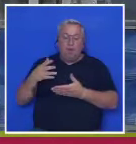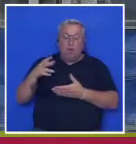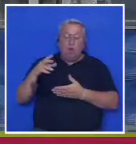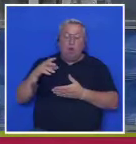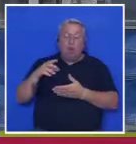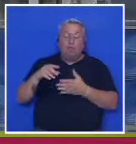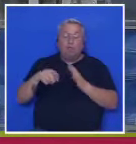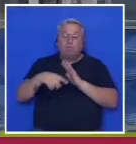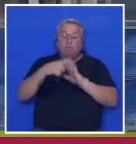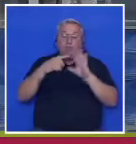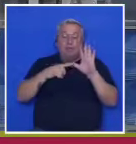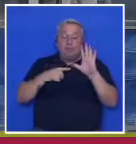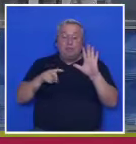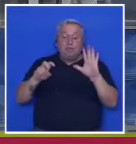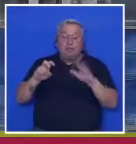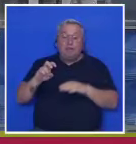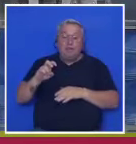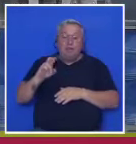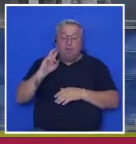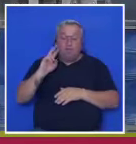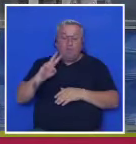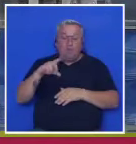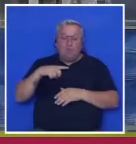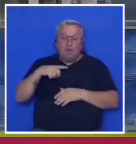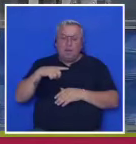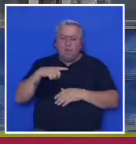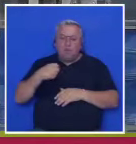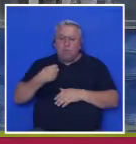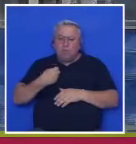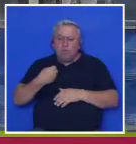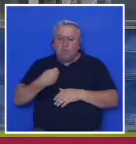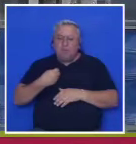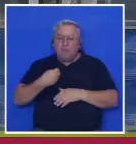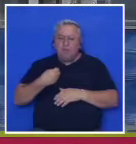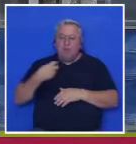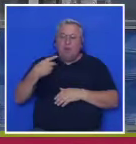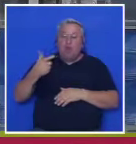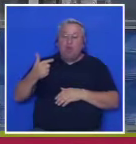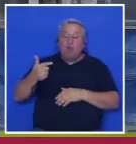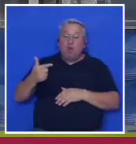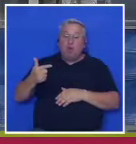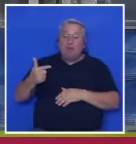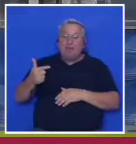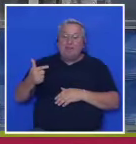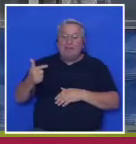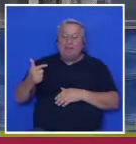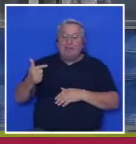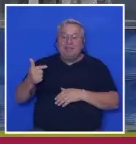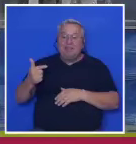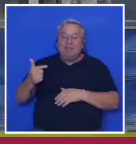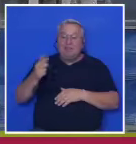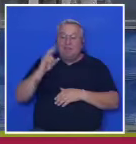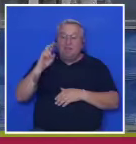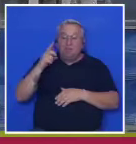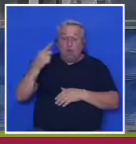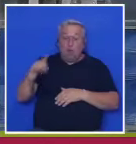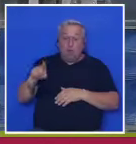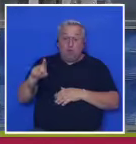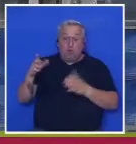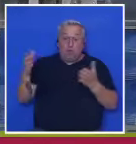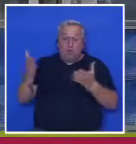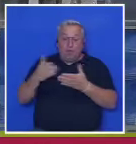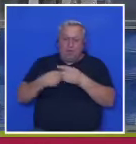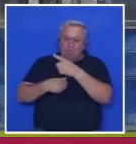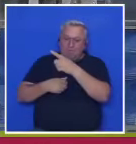quinta bola. E já temos bola amarela número 12. E vamos à última